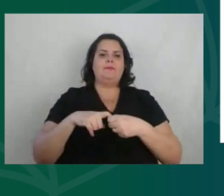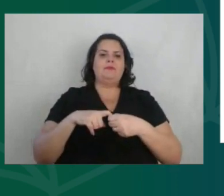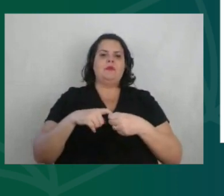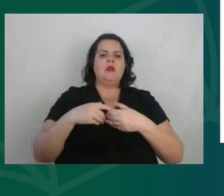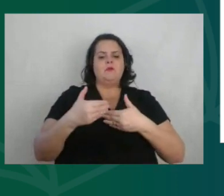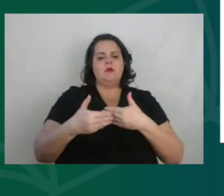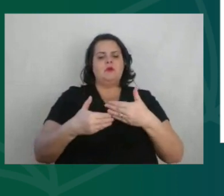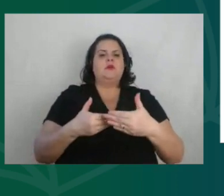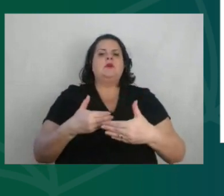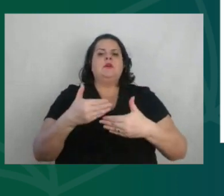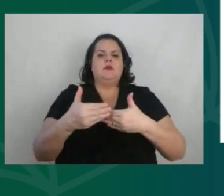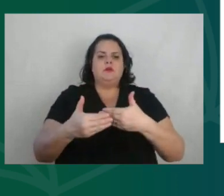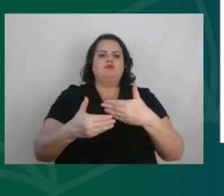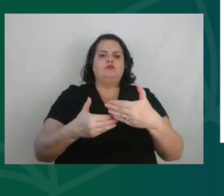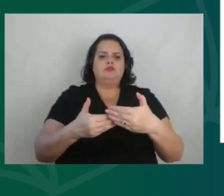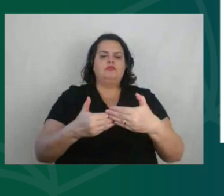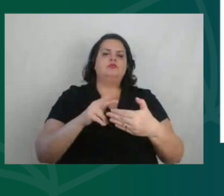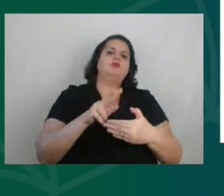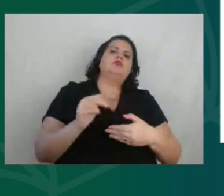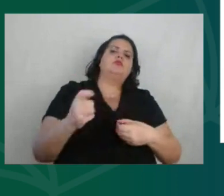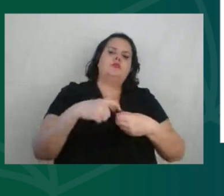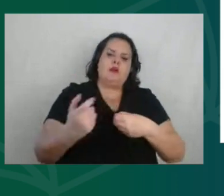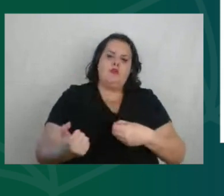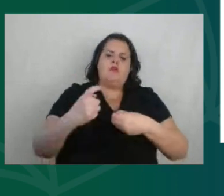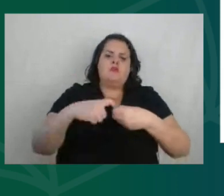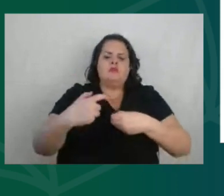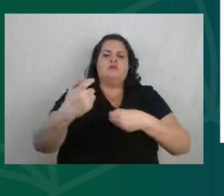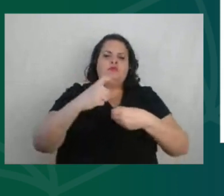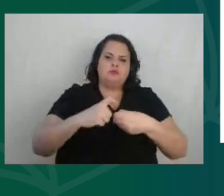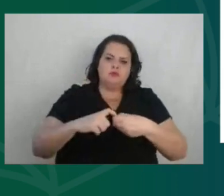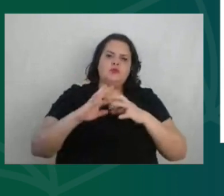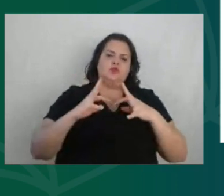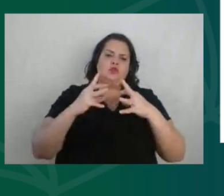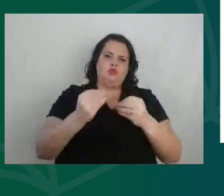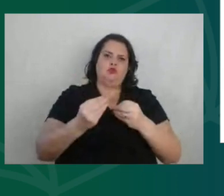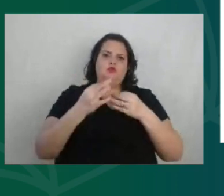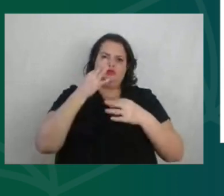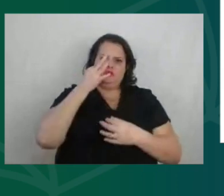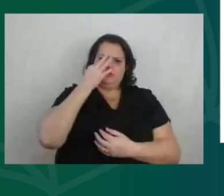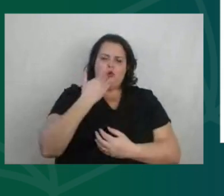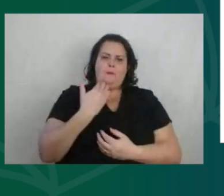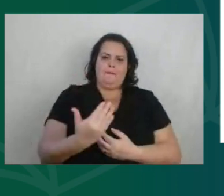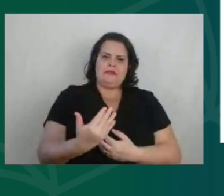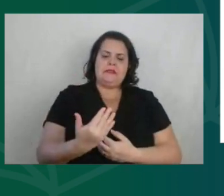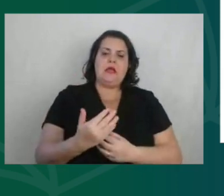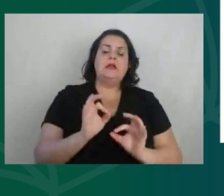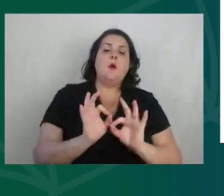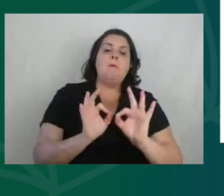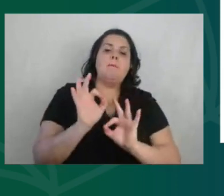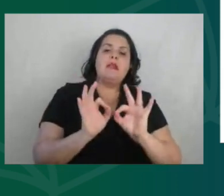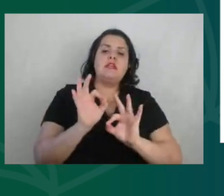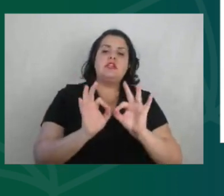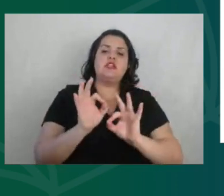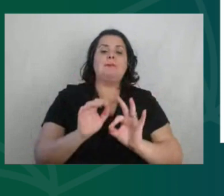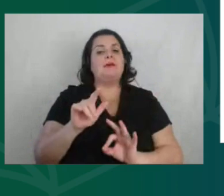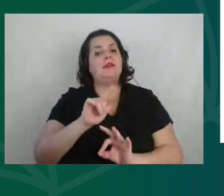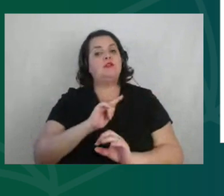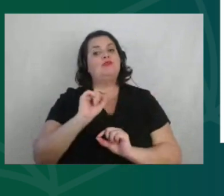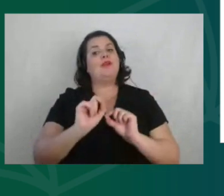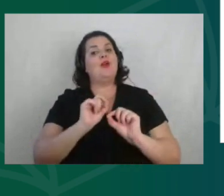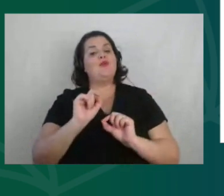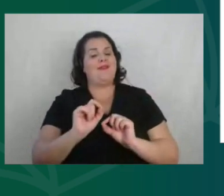a gente vai retornando às nossas atividades presenciais. Esse plano está baseado em algumas premissas que estão